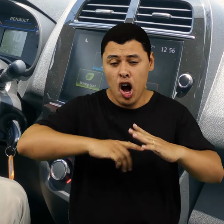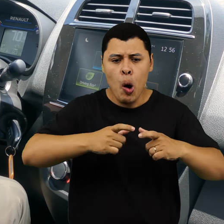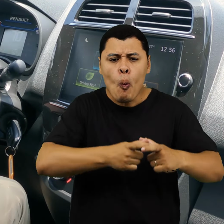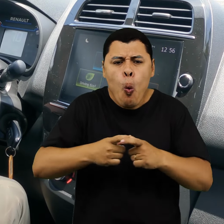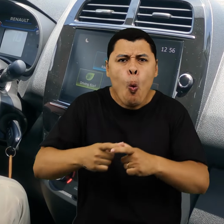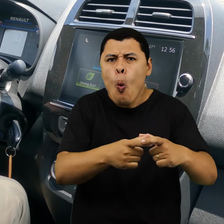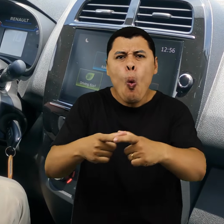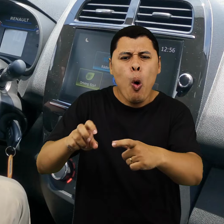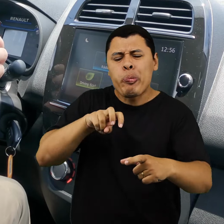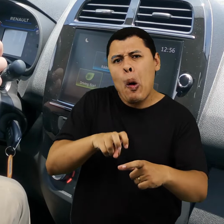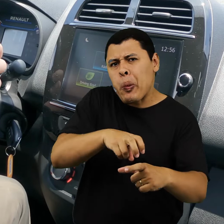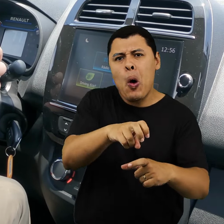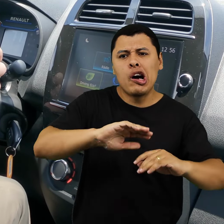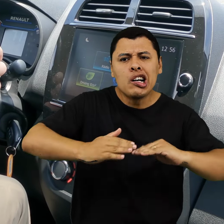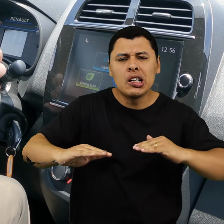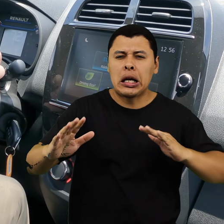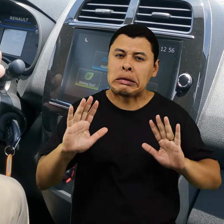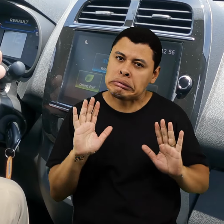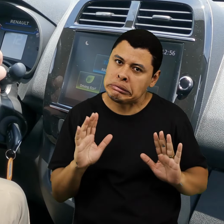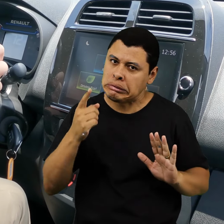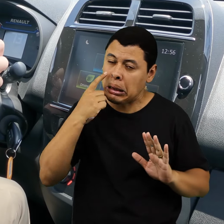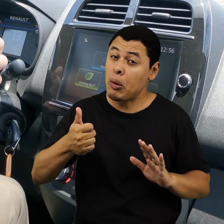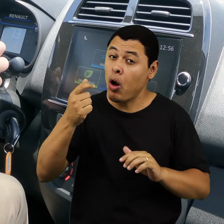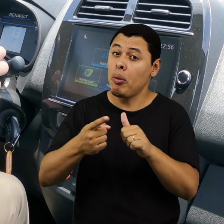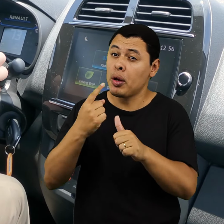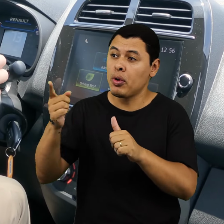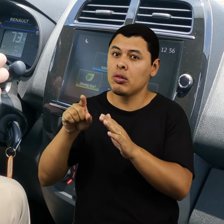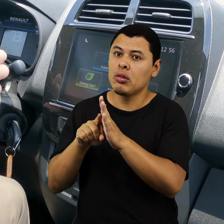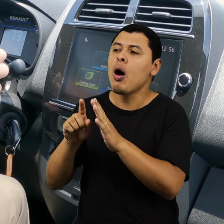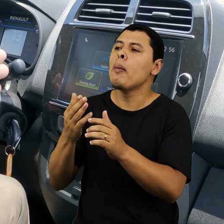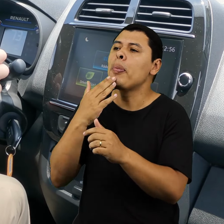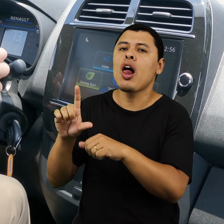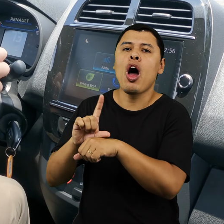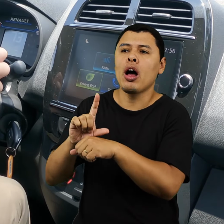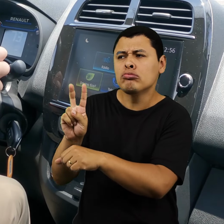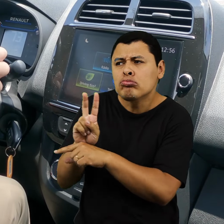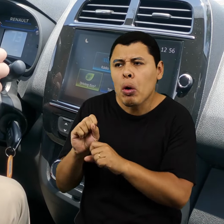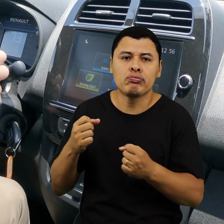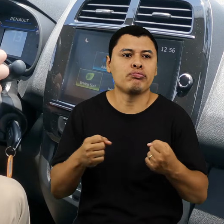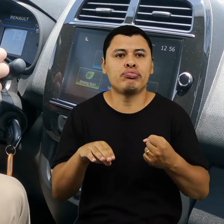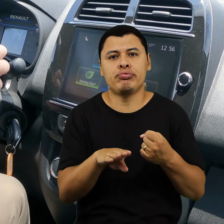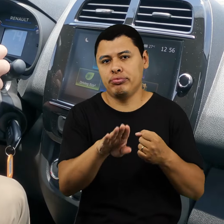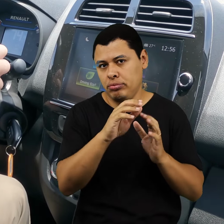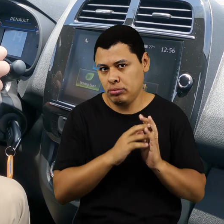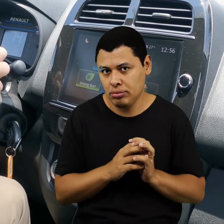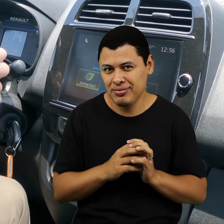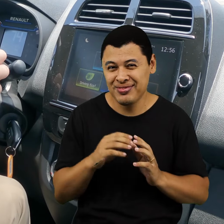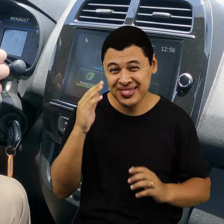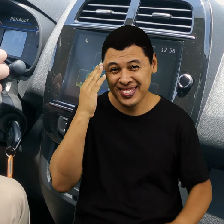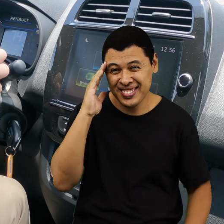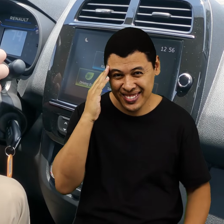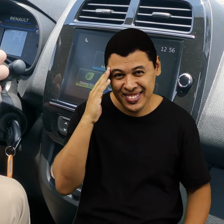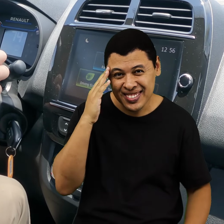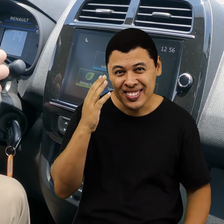muito buraco seco, talvez aí vale você também fazer o test drive antes de decidir. Todo o resto meio que já foi sendo sanado ao longo